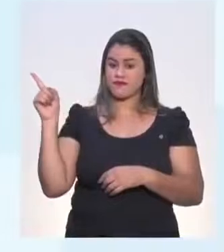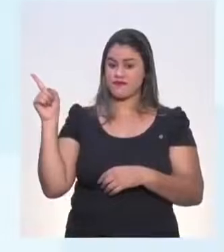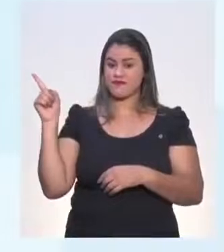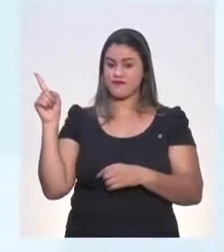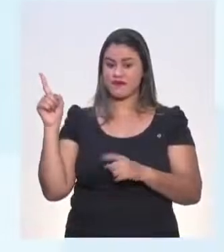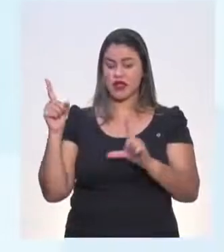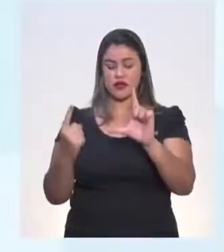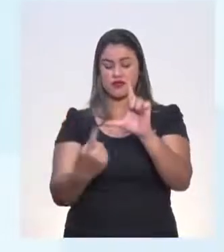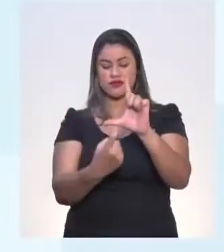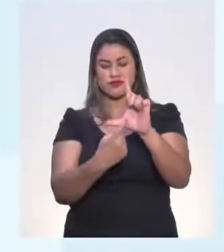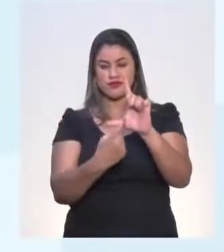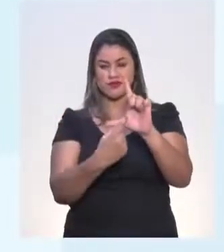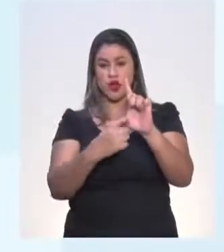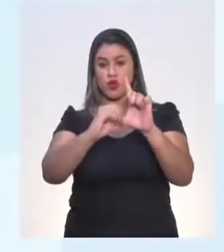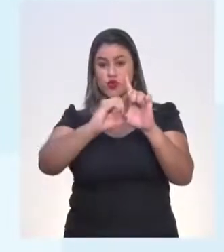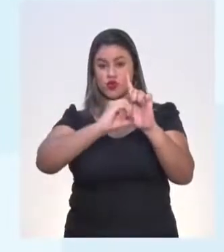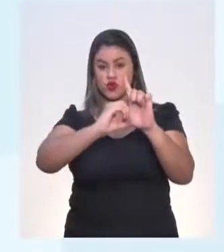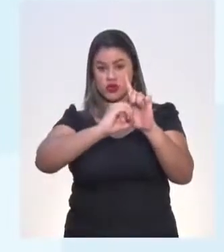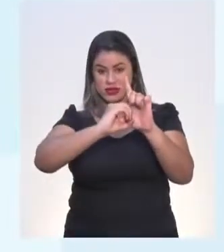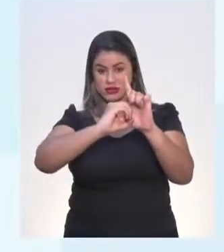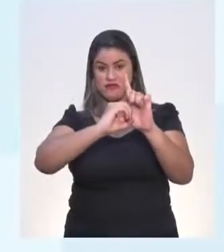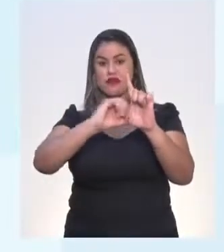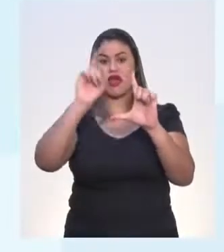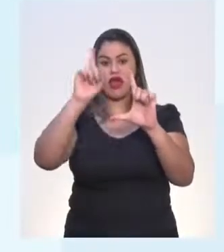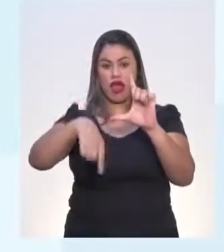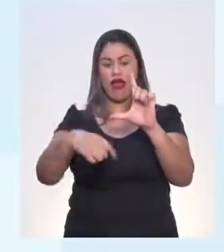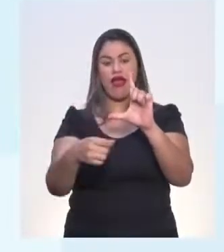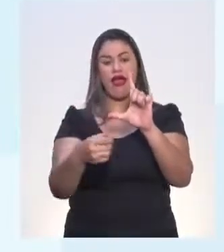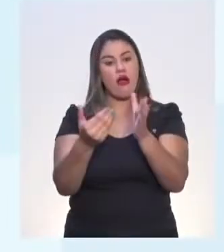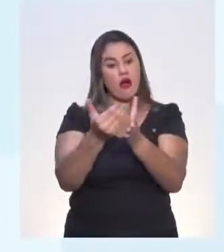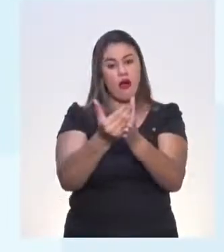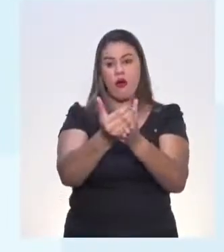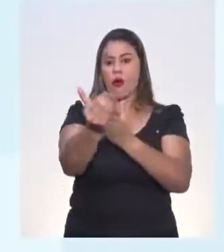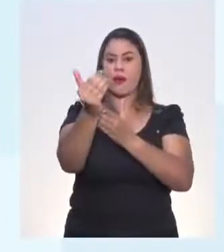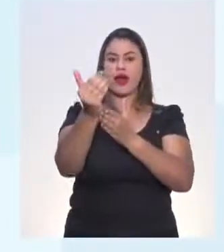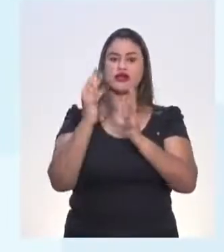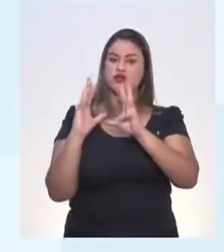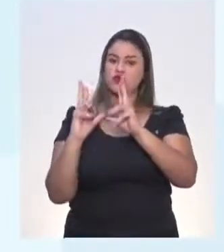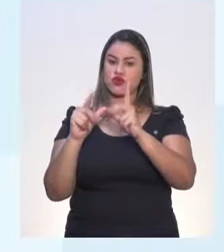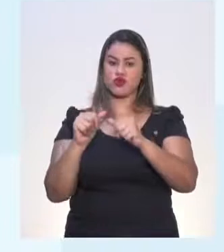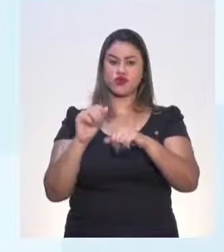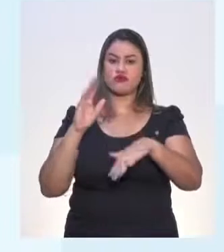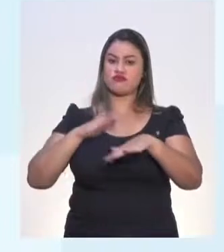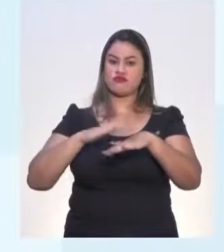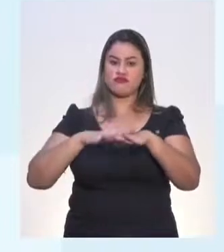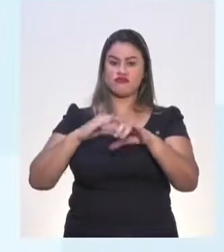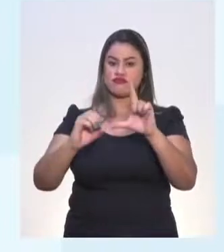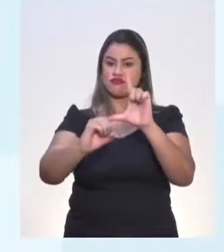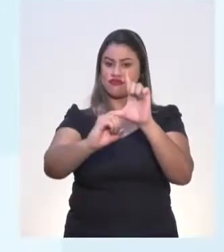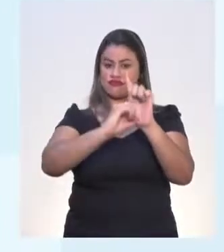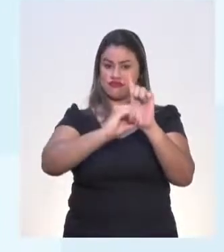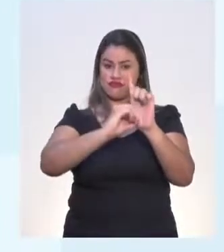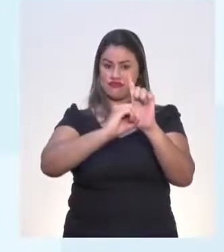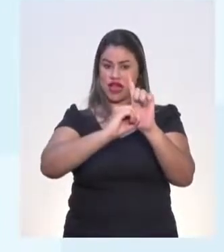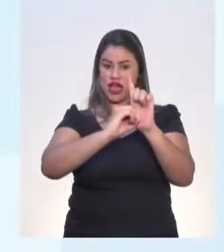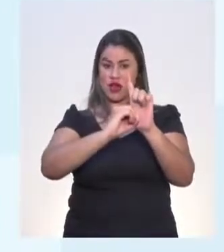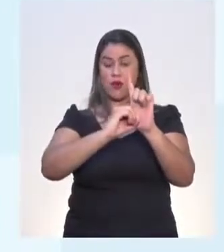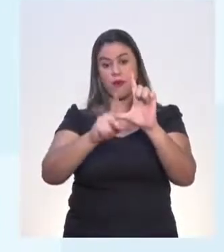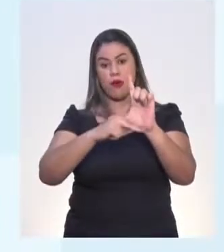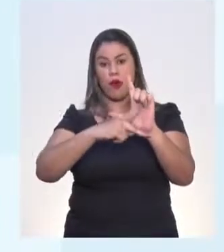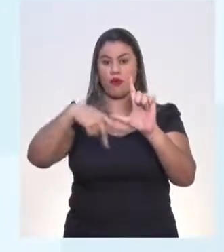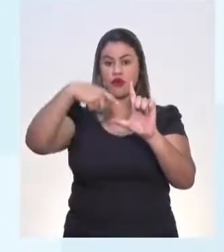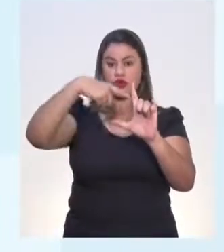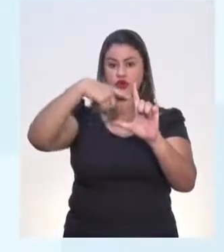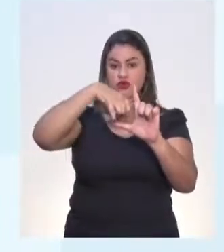da origem, né? Então, esse ponto aqui, ó, é onde começa tudo, é o zero. É o zero para o Y, e é